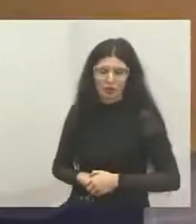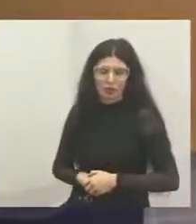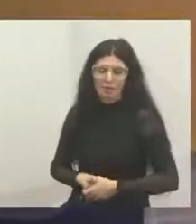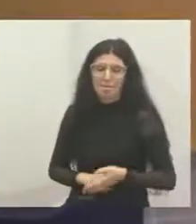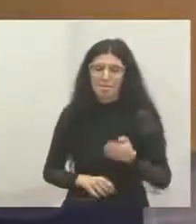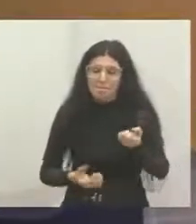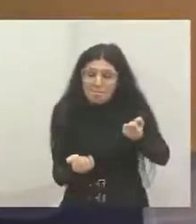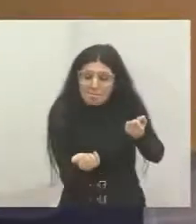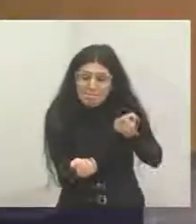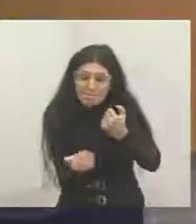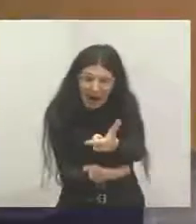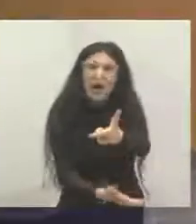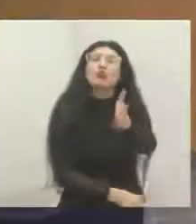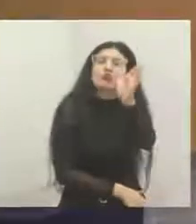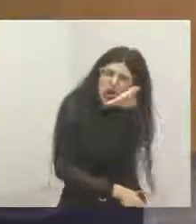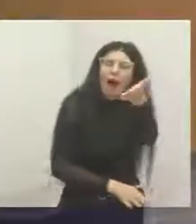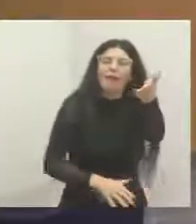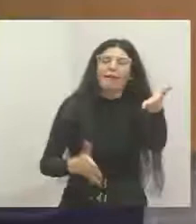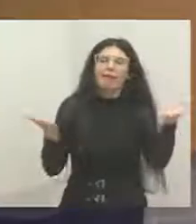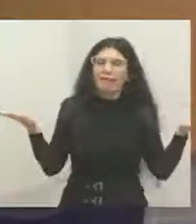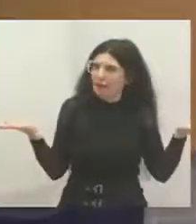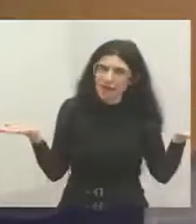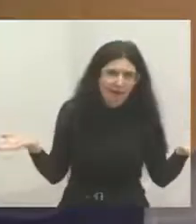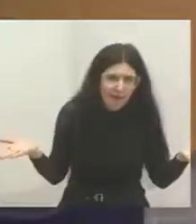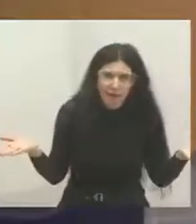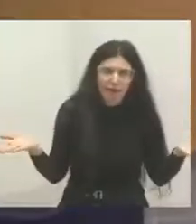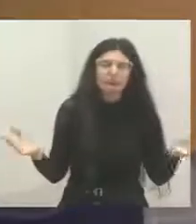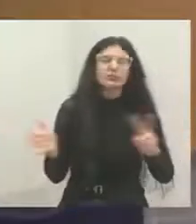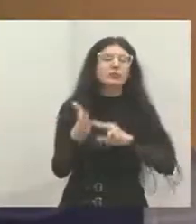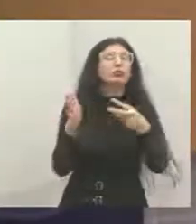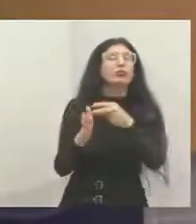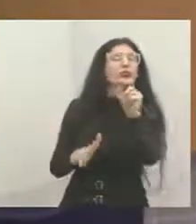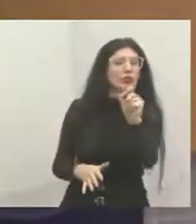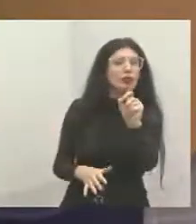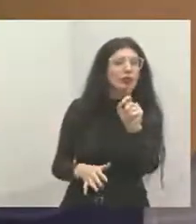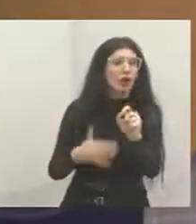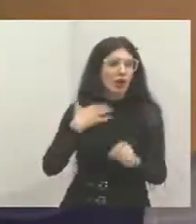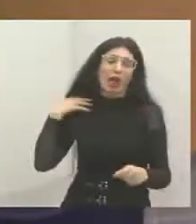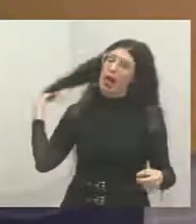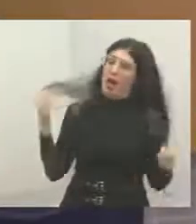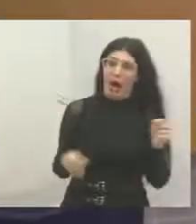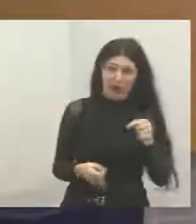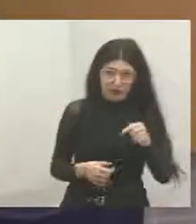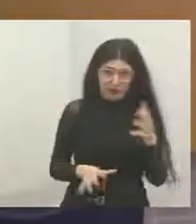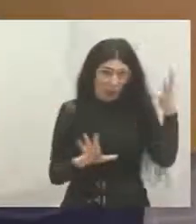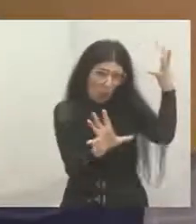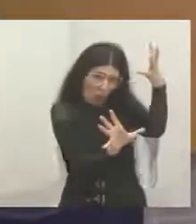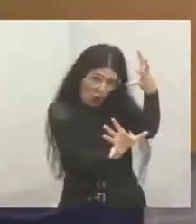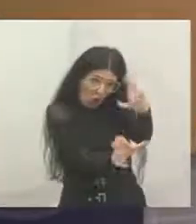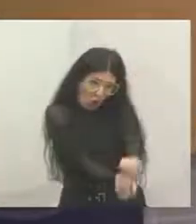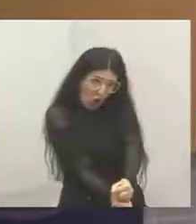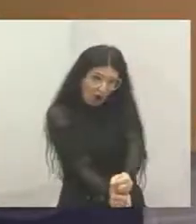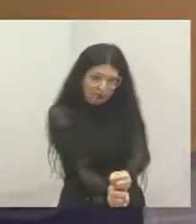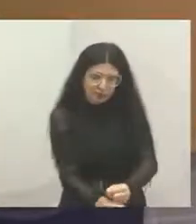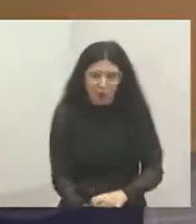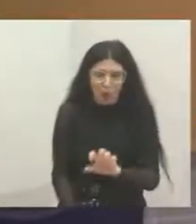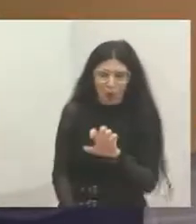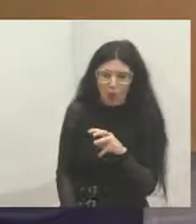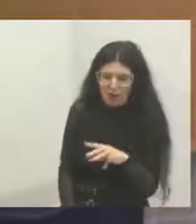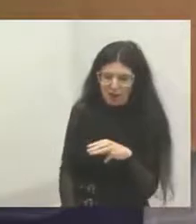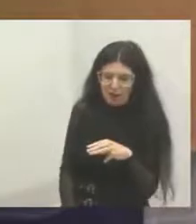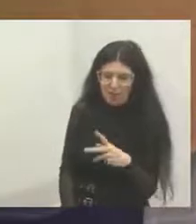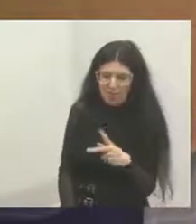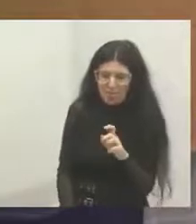liquidado. Isso quer dizer o quê? Que nesse momento que eu apresentei aqui, esses dados, não está o empenhado.